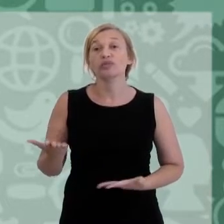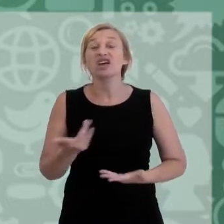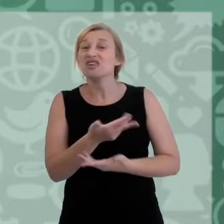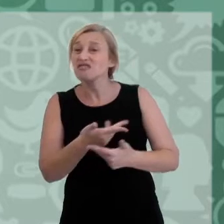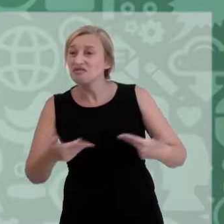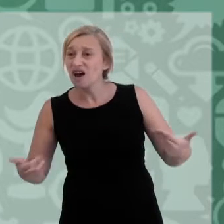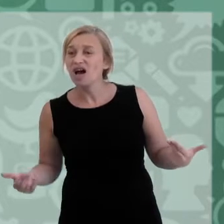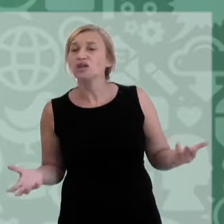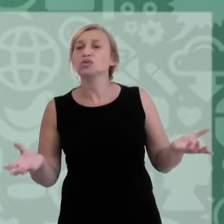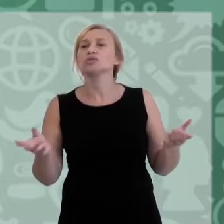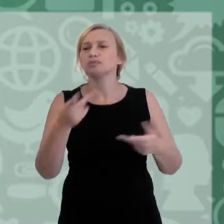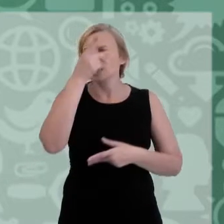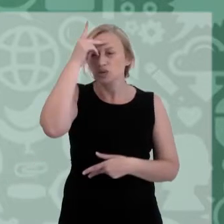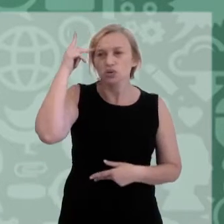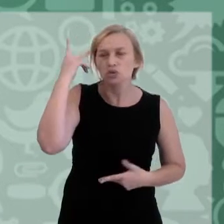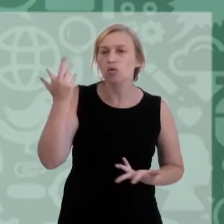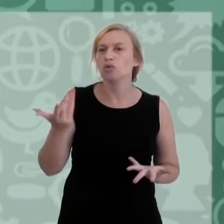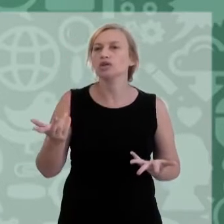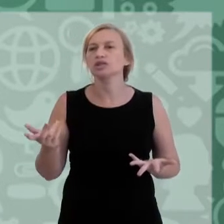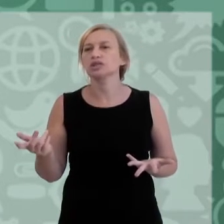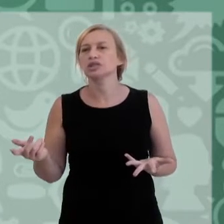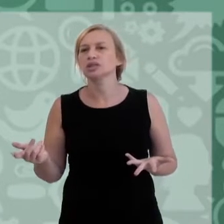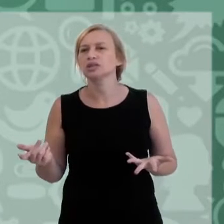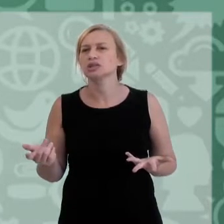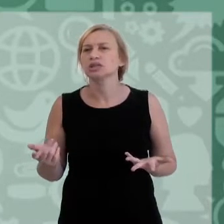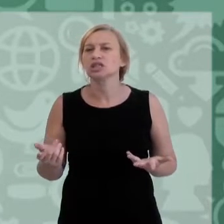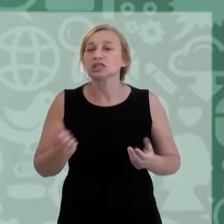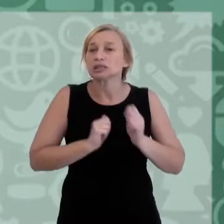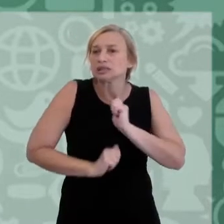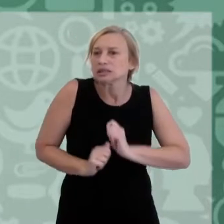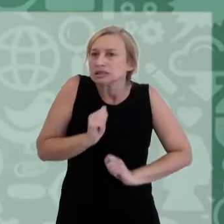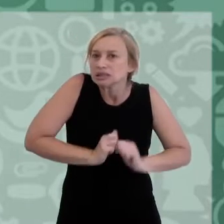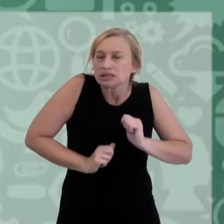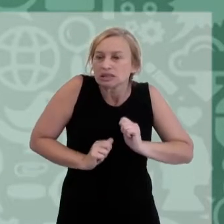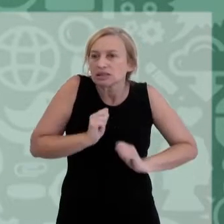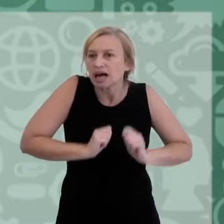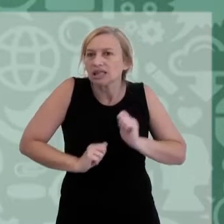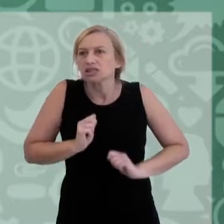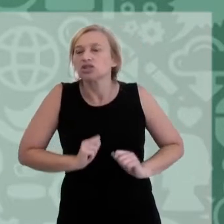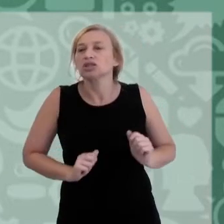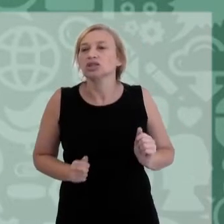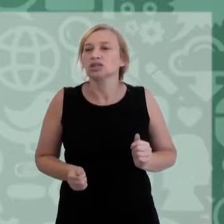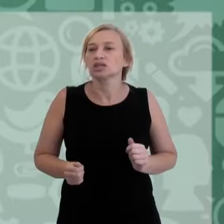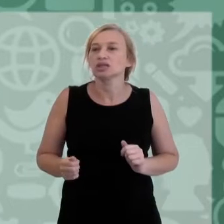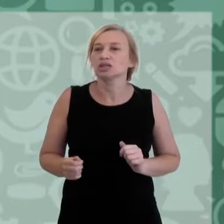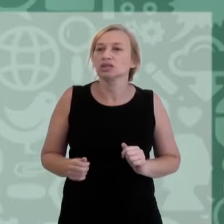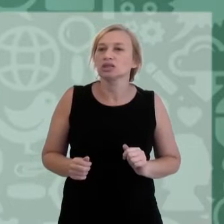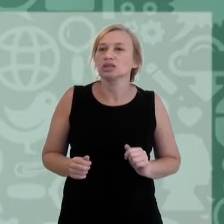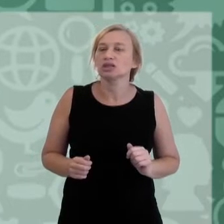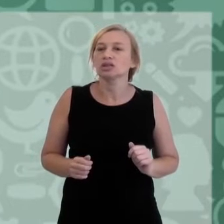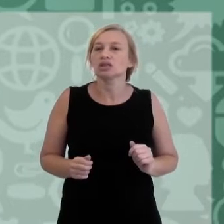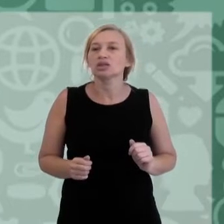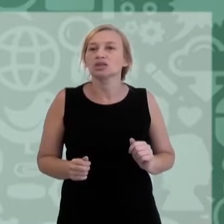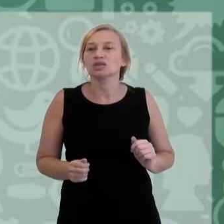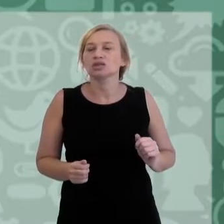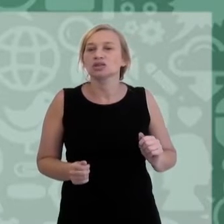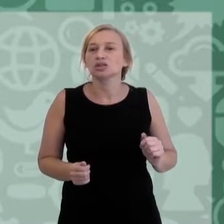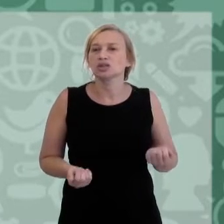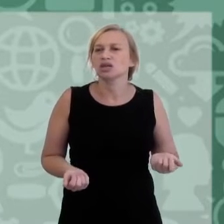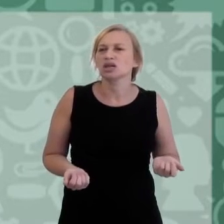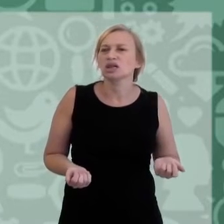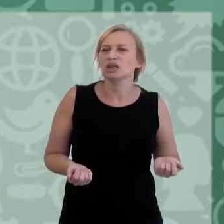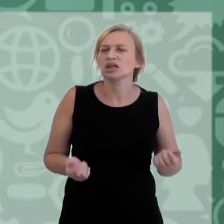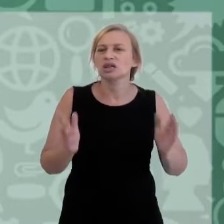E muitos casos, né, de ansiedade, de relacionamentos abusivos,